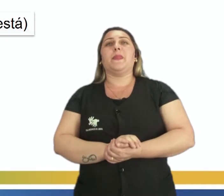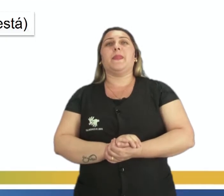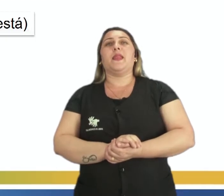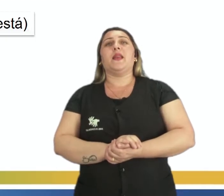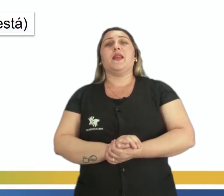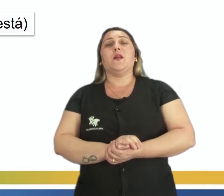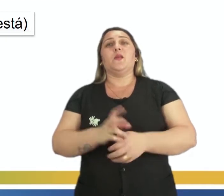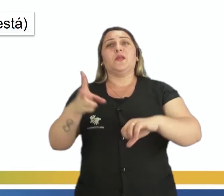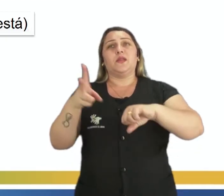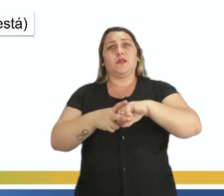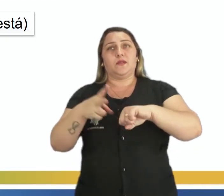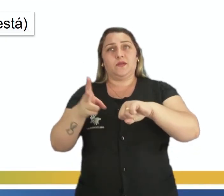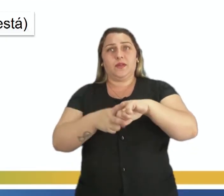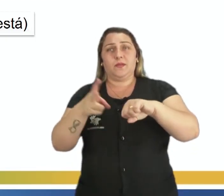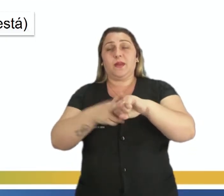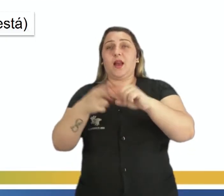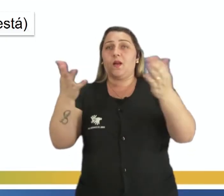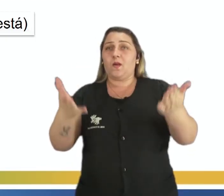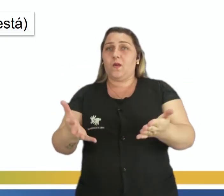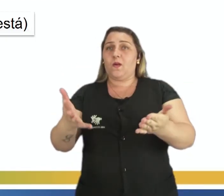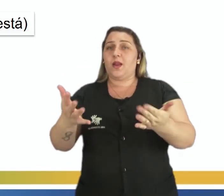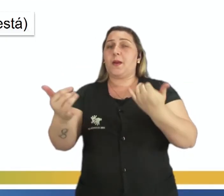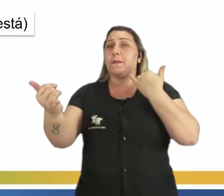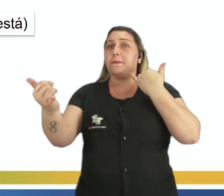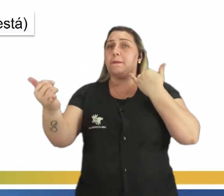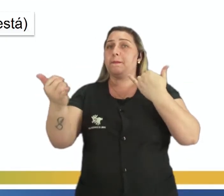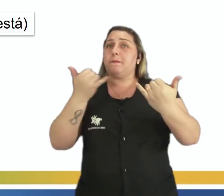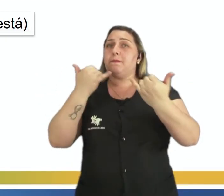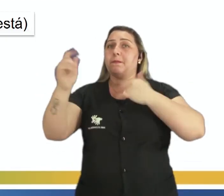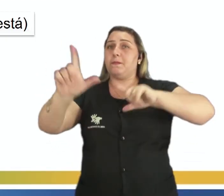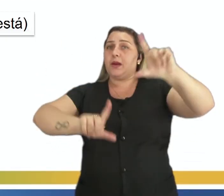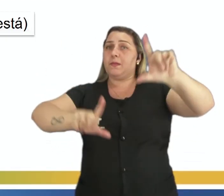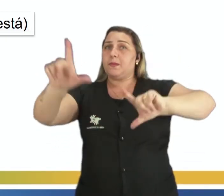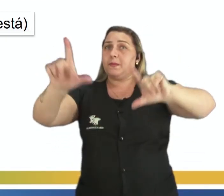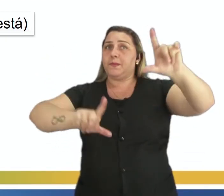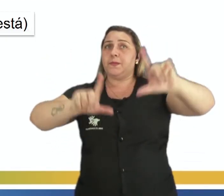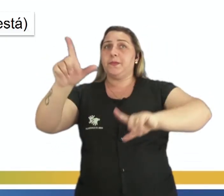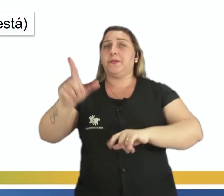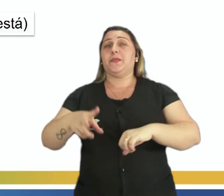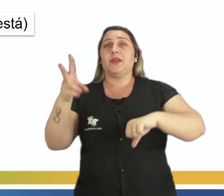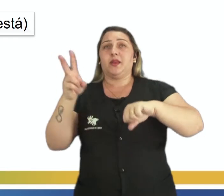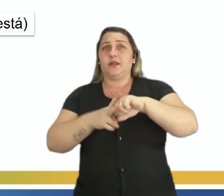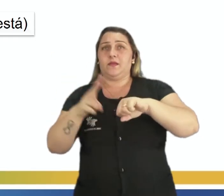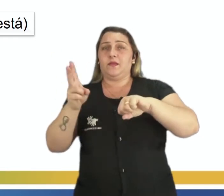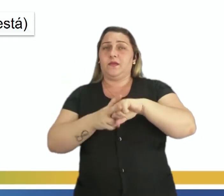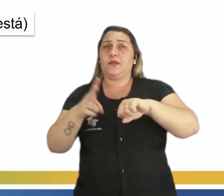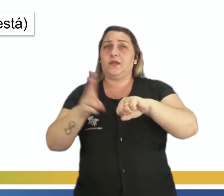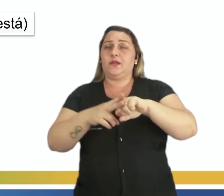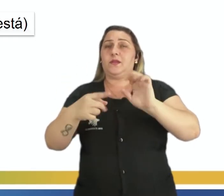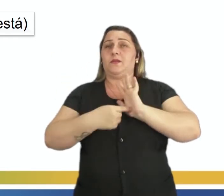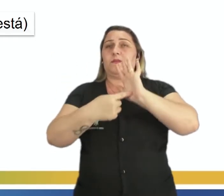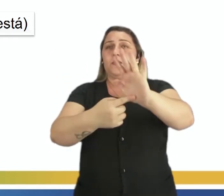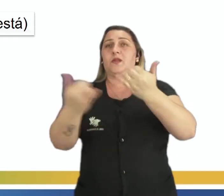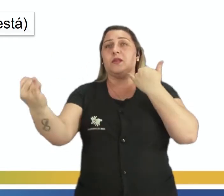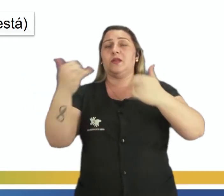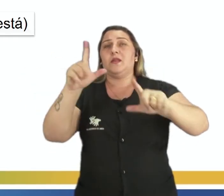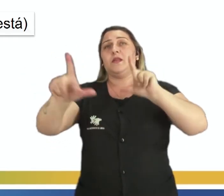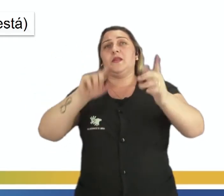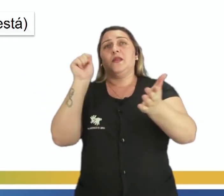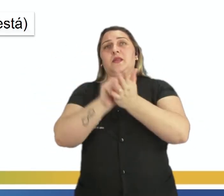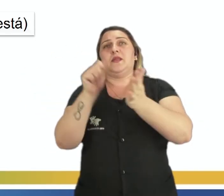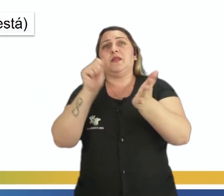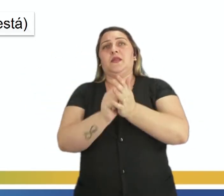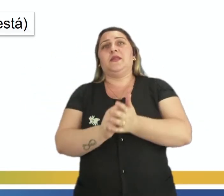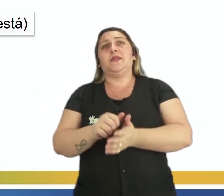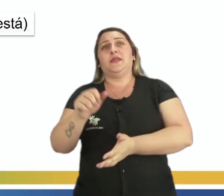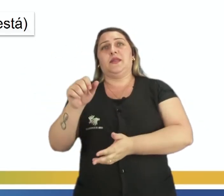Identificando os verbos no texto, agora no gênero propaganda. Os verbos que aparecem na propaganda, que está escrito